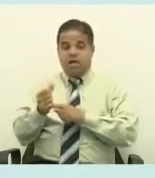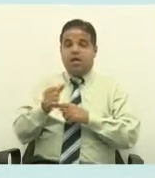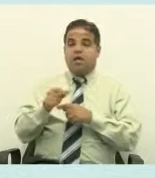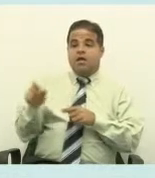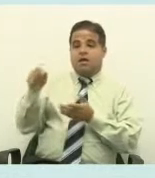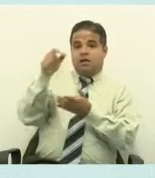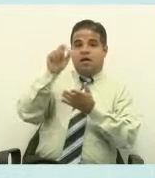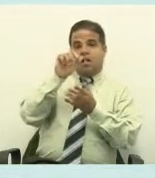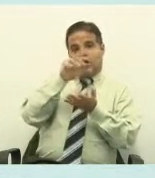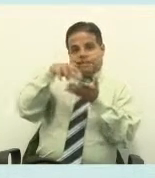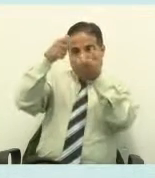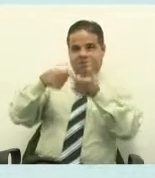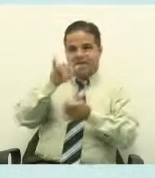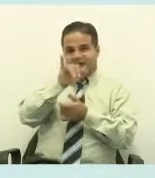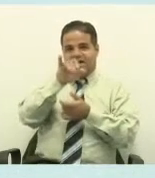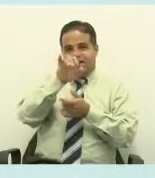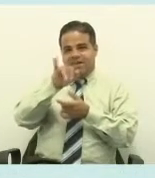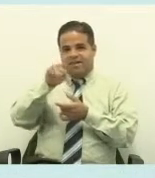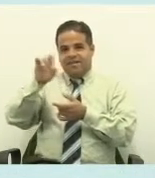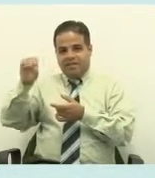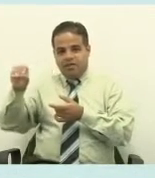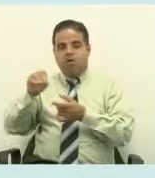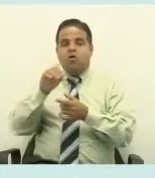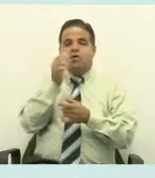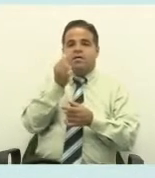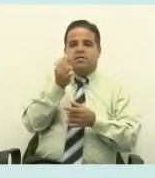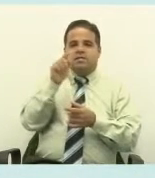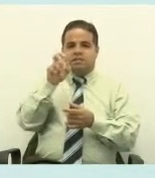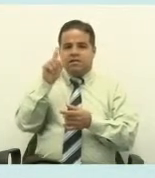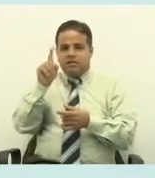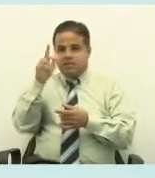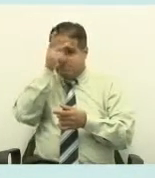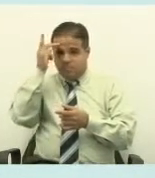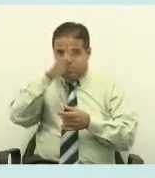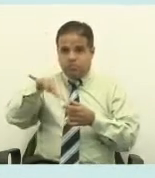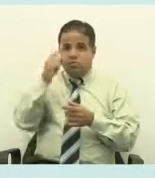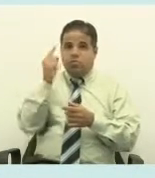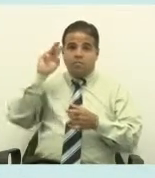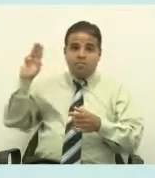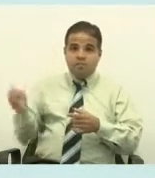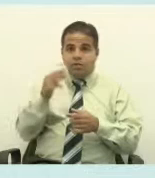segundo a LDO, 6.500 pessoas por